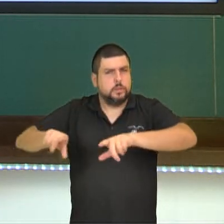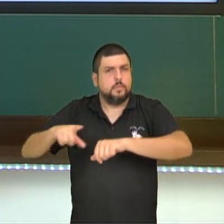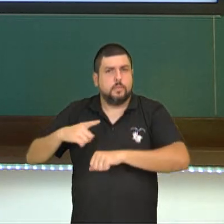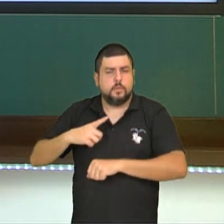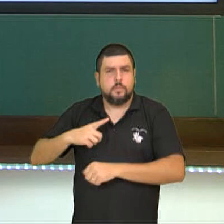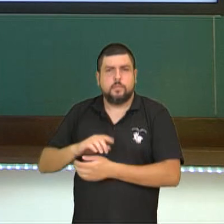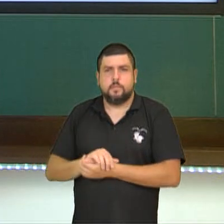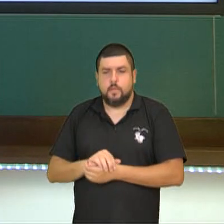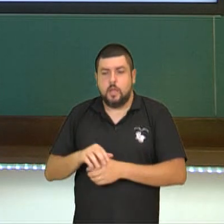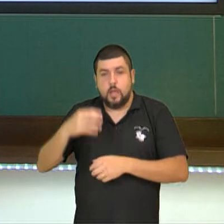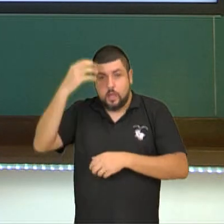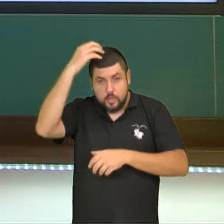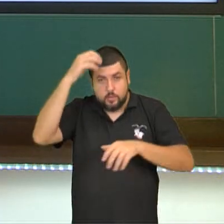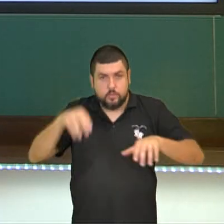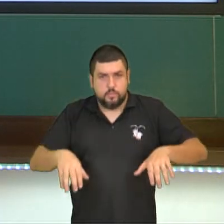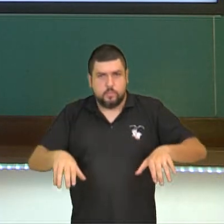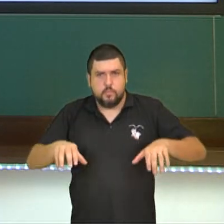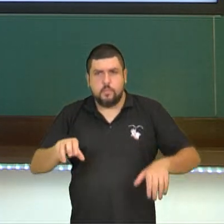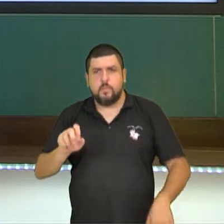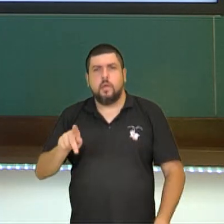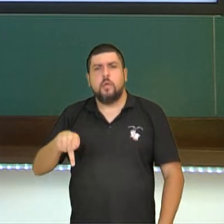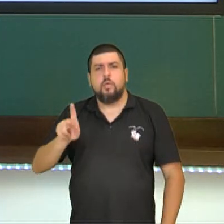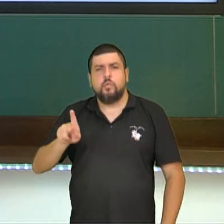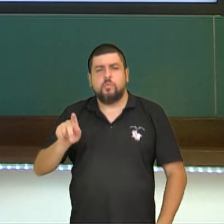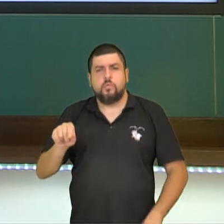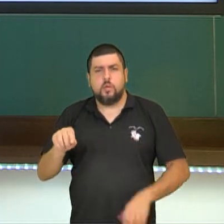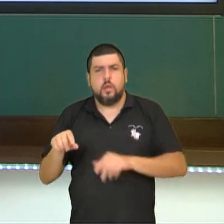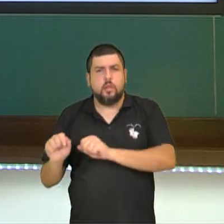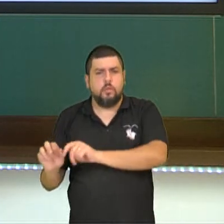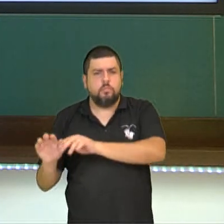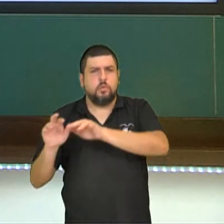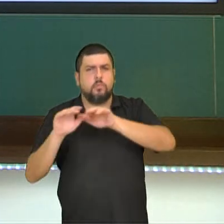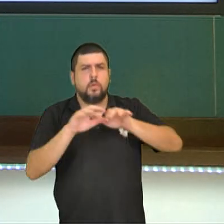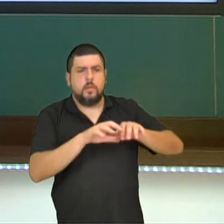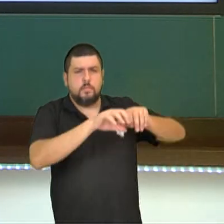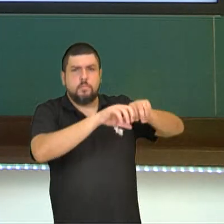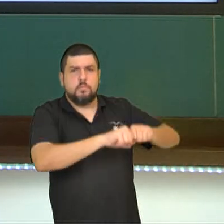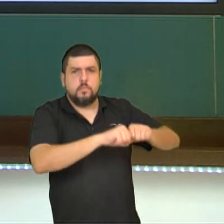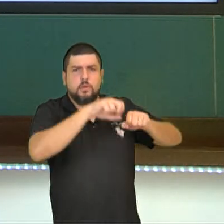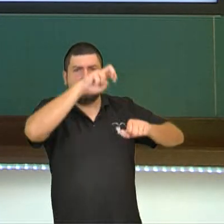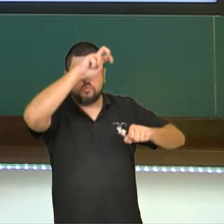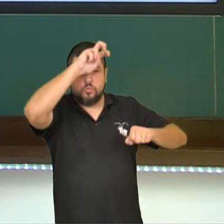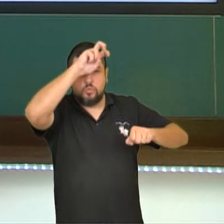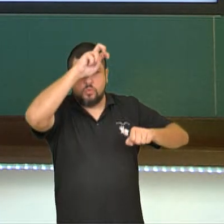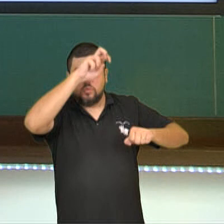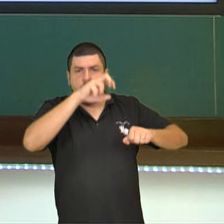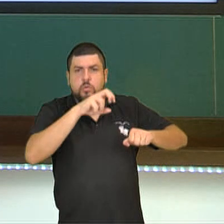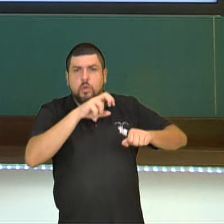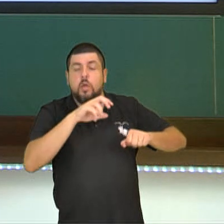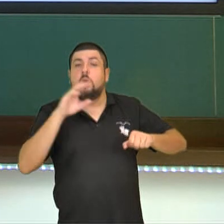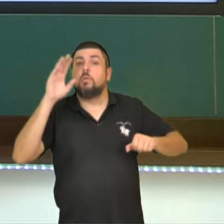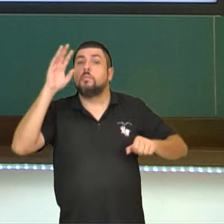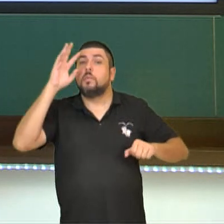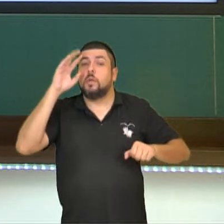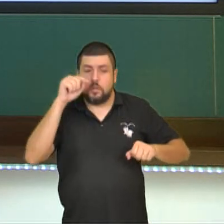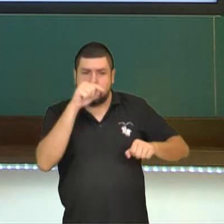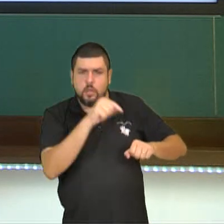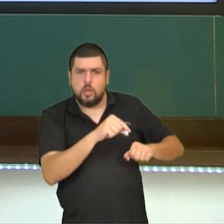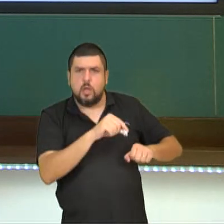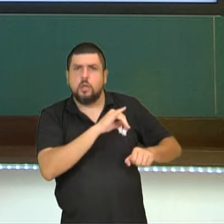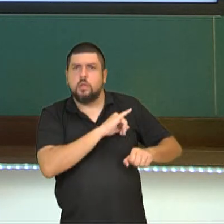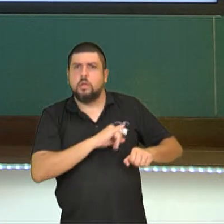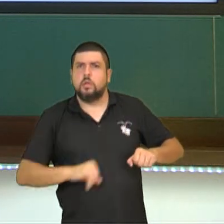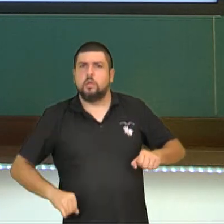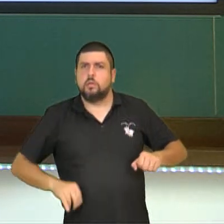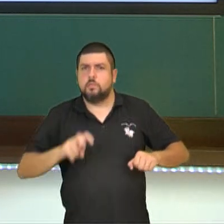os cuxitas, quando dominaram o Egito, pensem que então foi uma grande potência. Dominar o Império Egípcio não